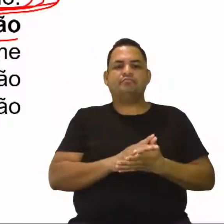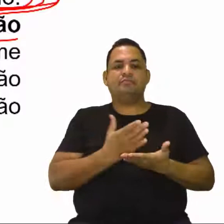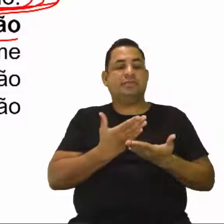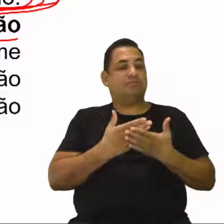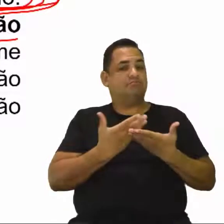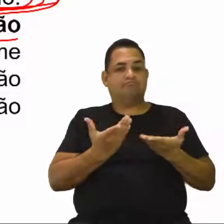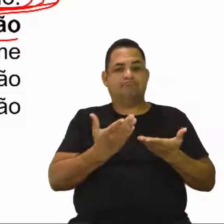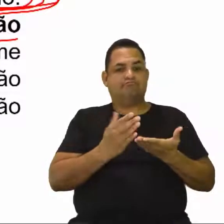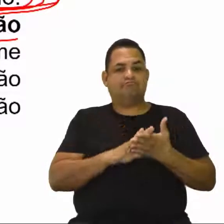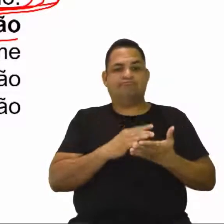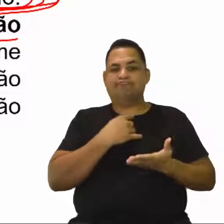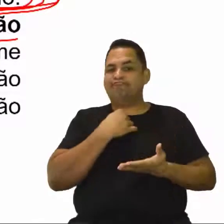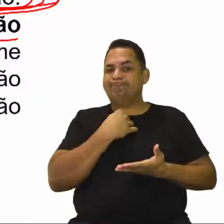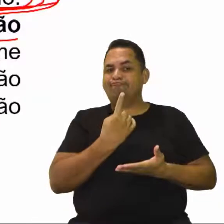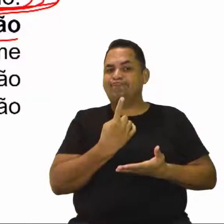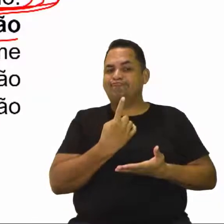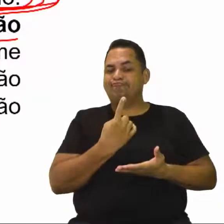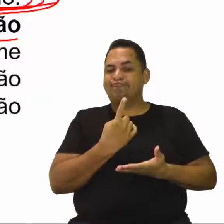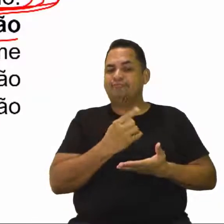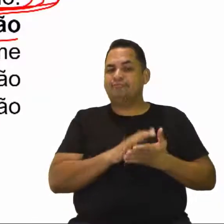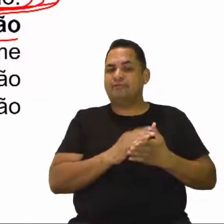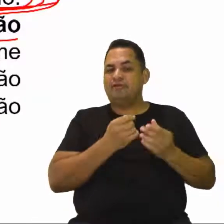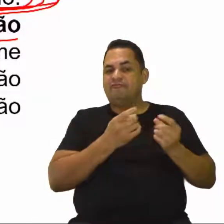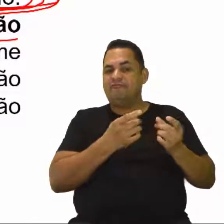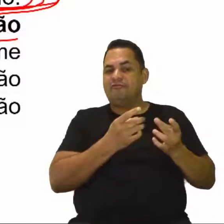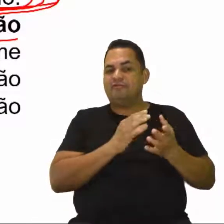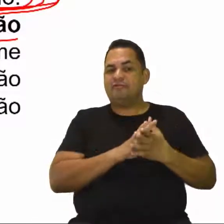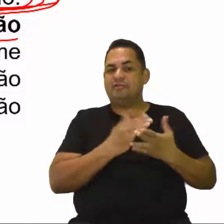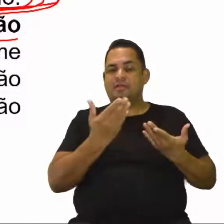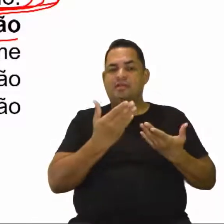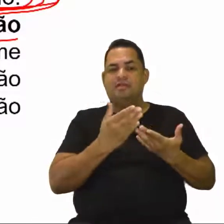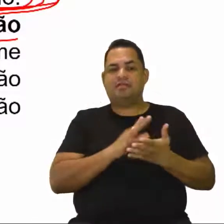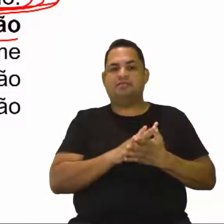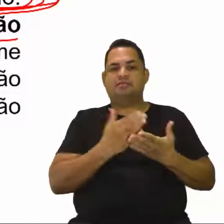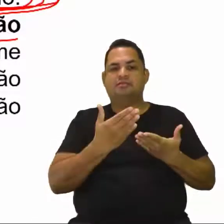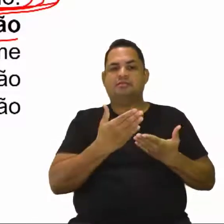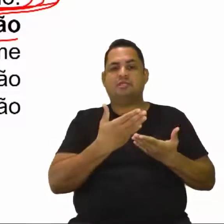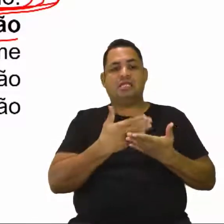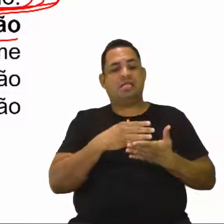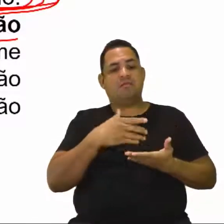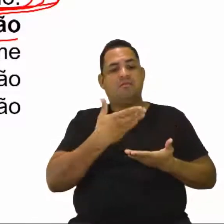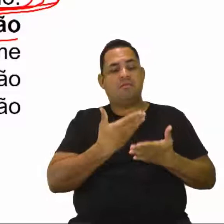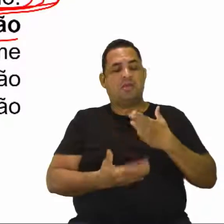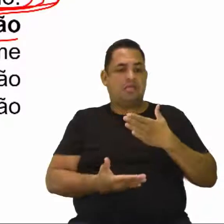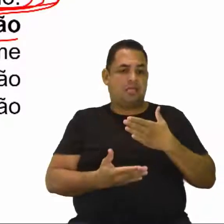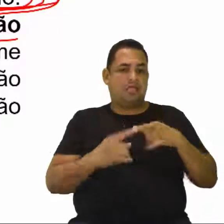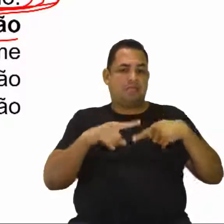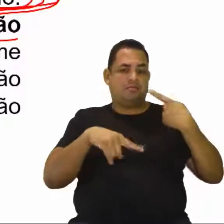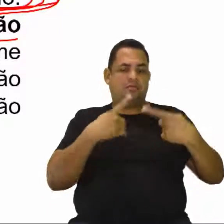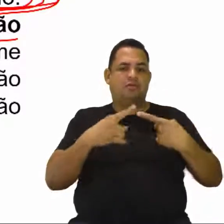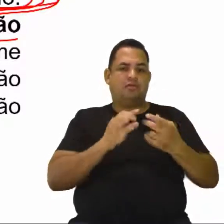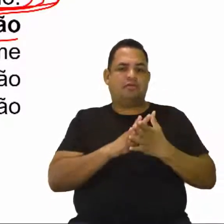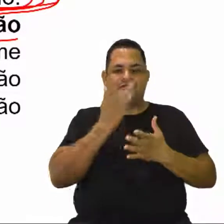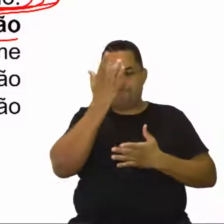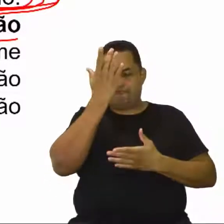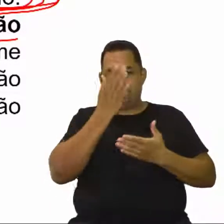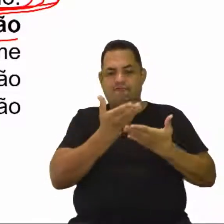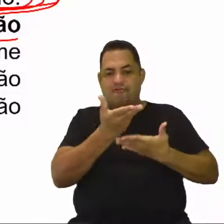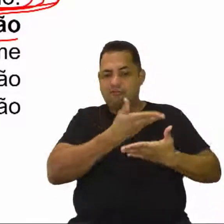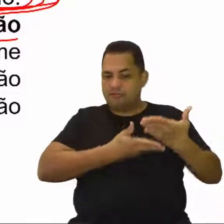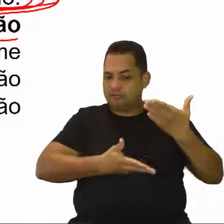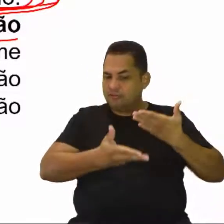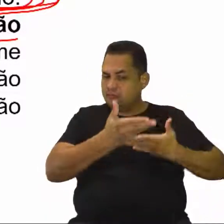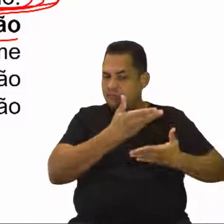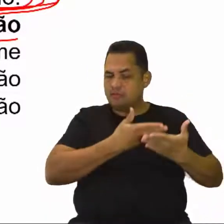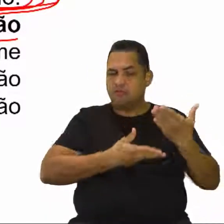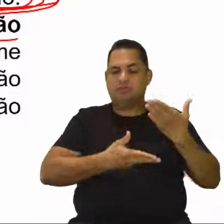sem vender. A tua banana vai amadurecer e tu vai ter prejuízo. Então é mais fácil eu negociar e vender por um